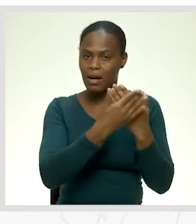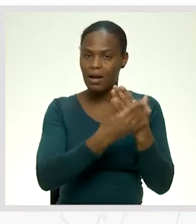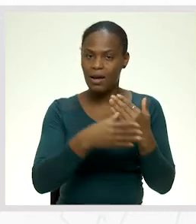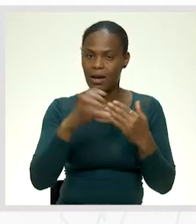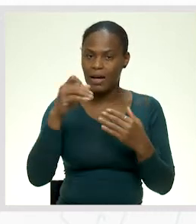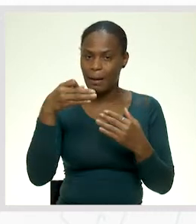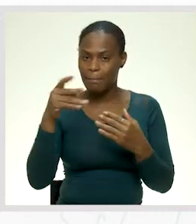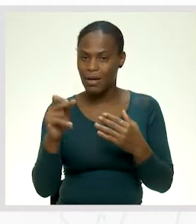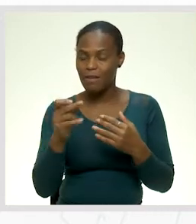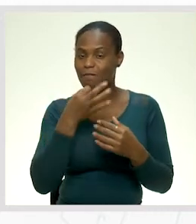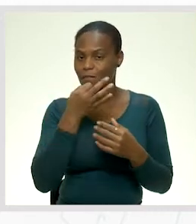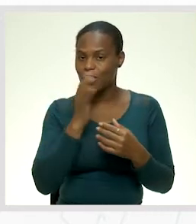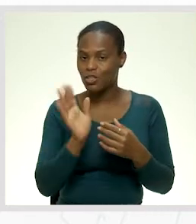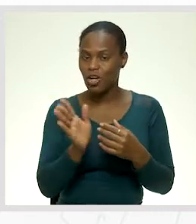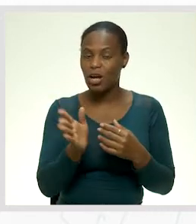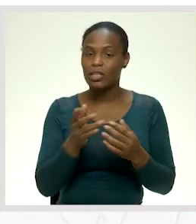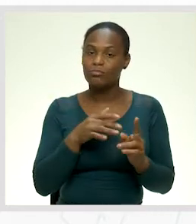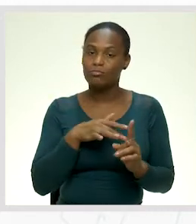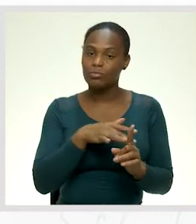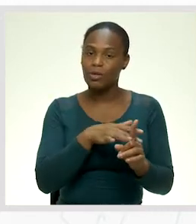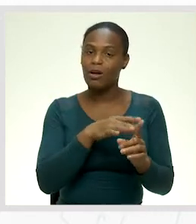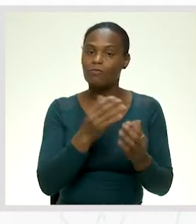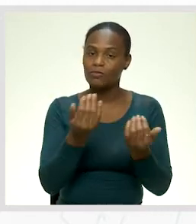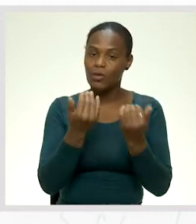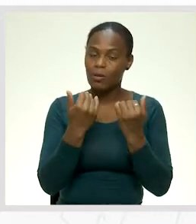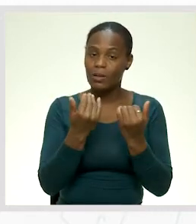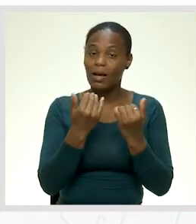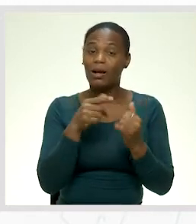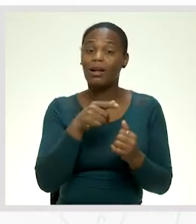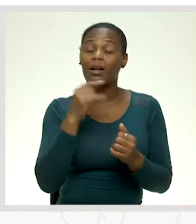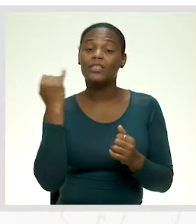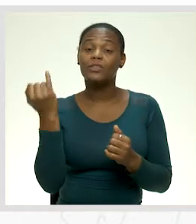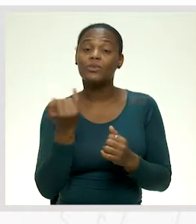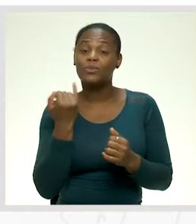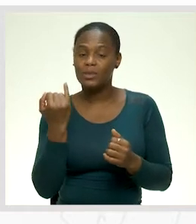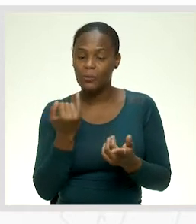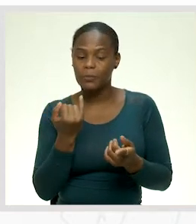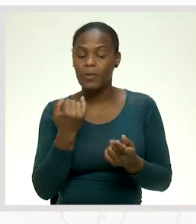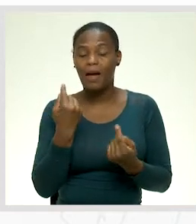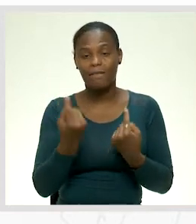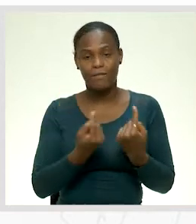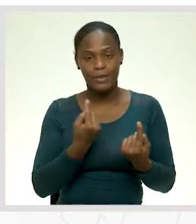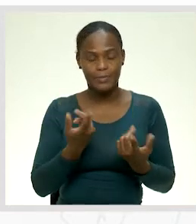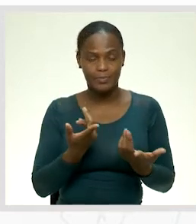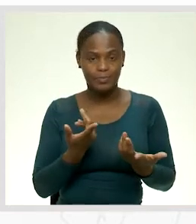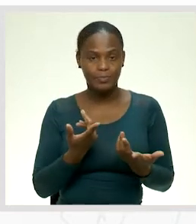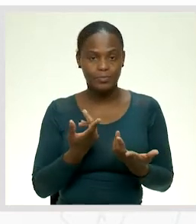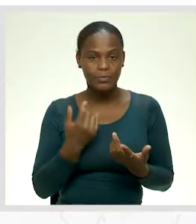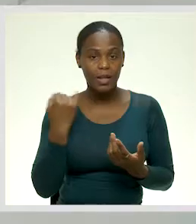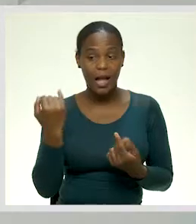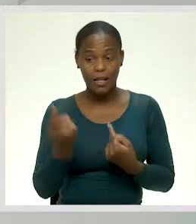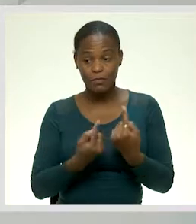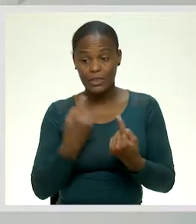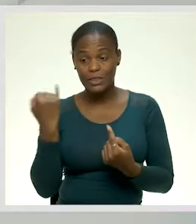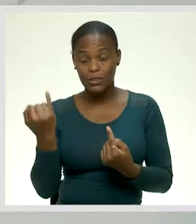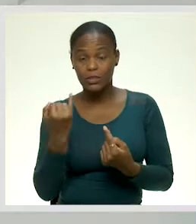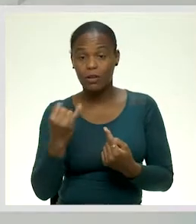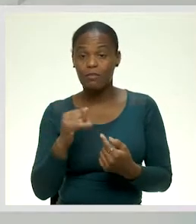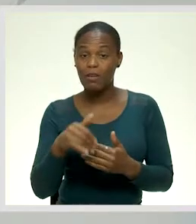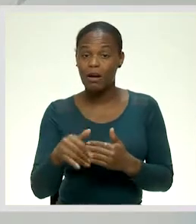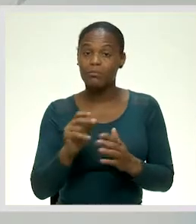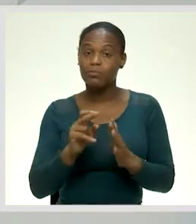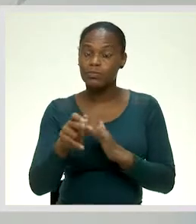as orientações da capa da instituição. Às vezes, portanto, a instituição que nós vamos dirigir tem logotipo,